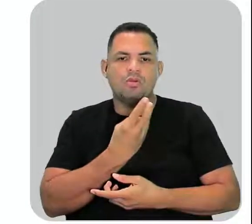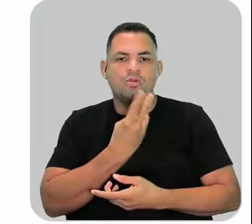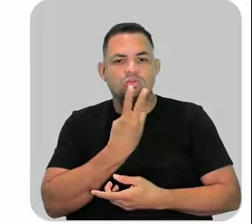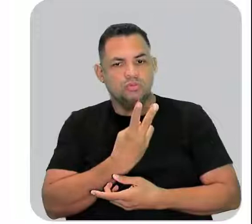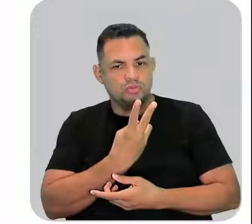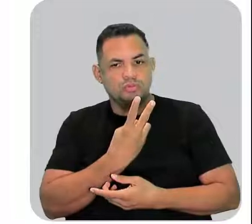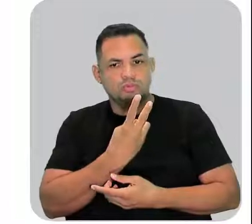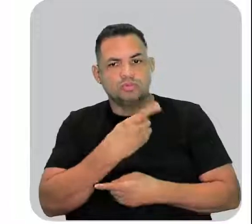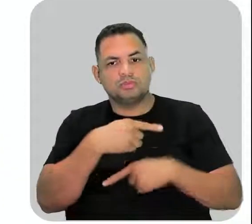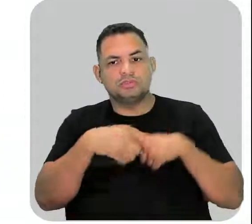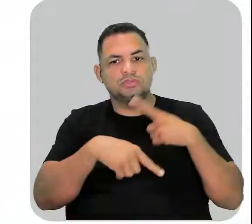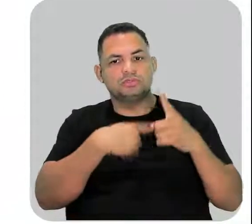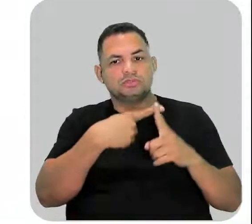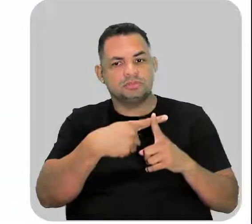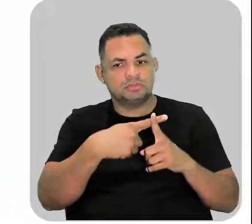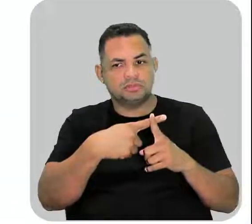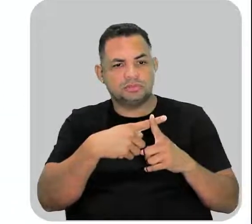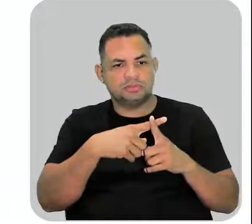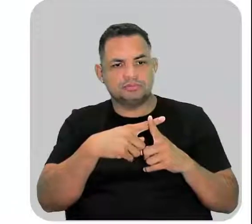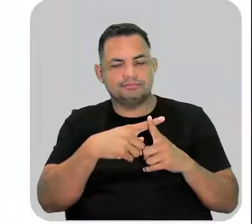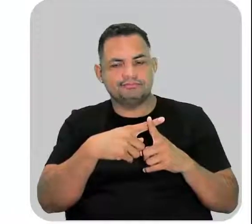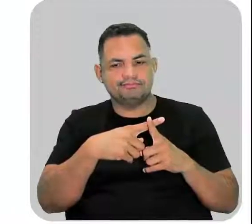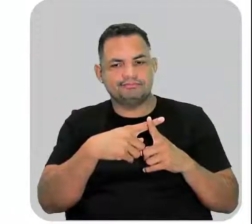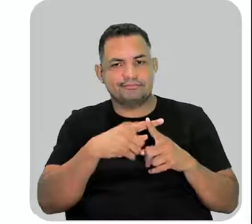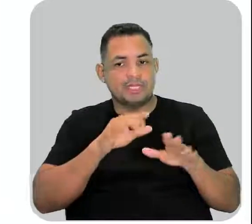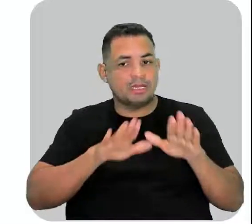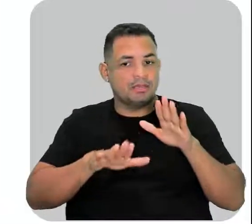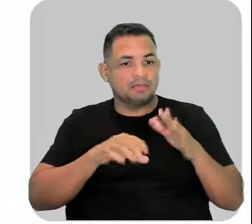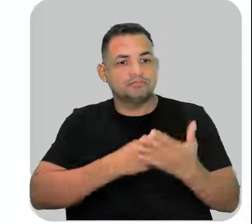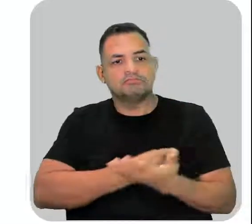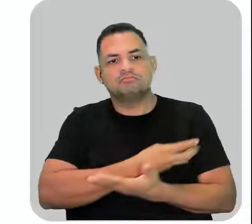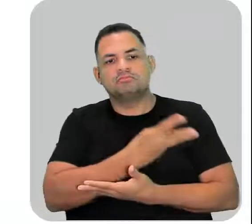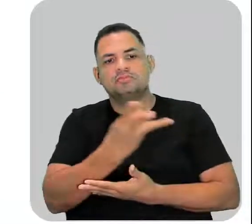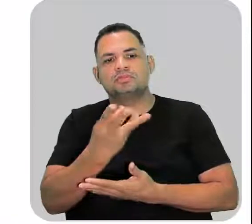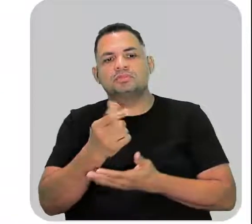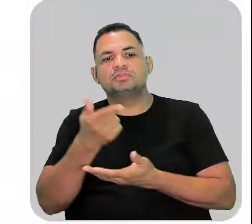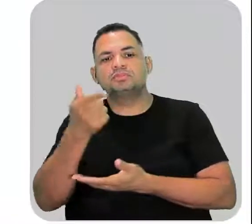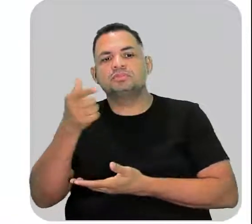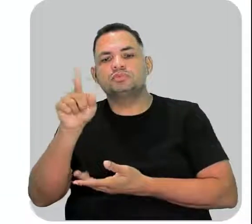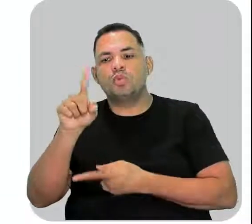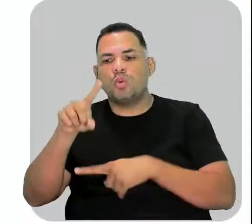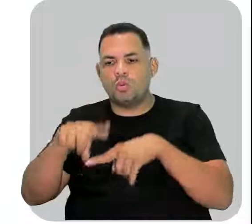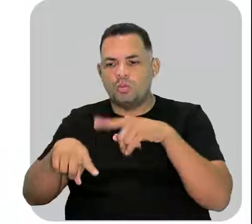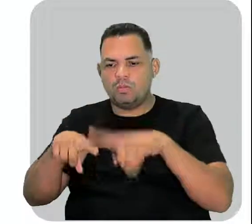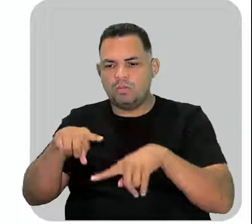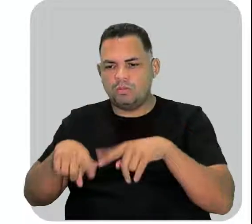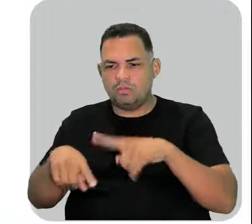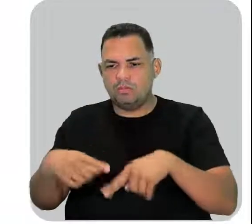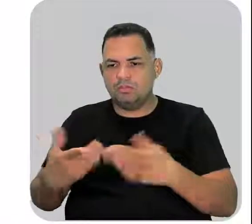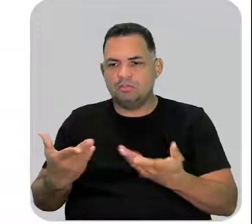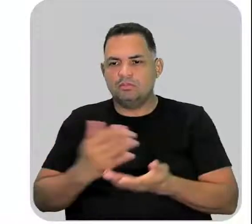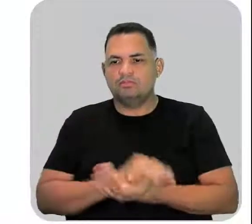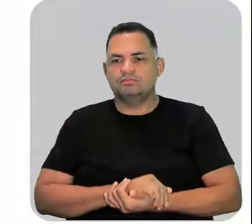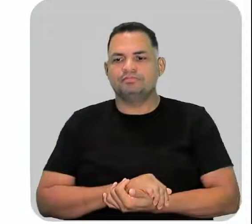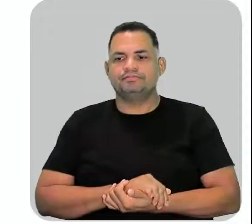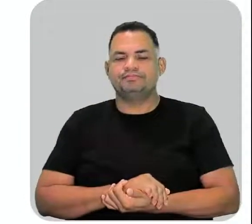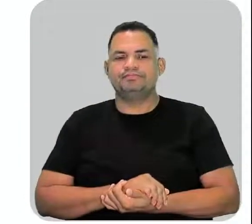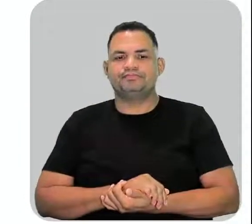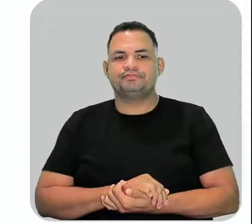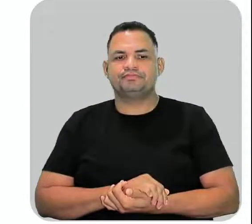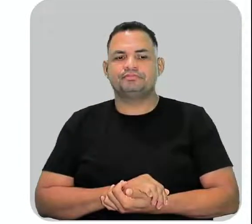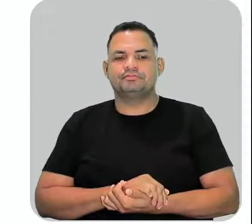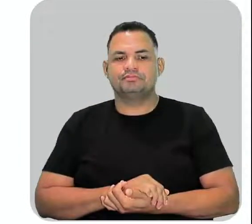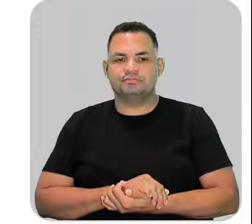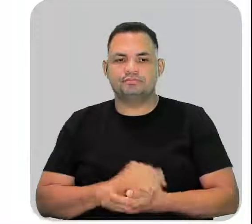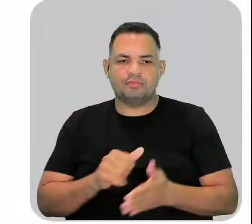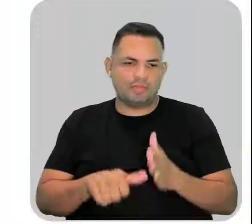uma ou duas adições, dependendo da quantidade do outro reagente.